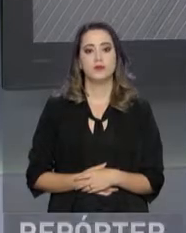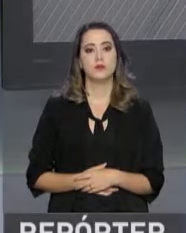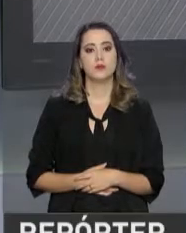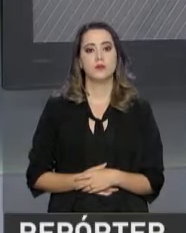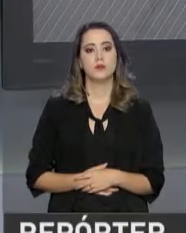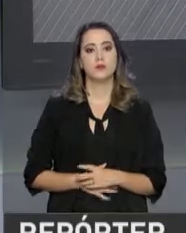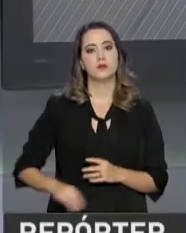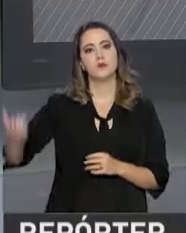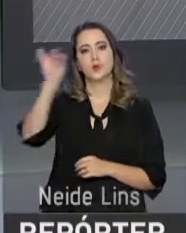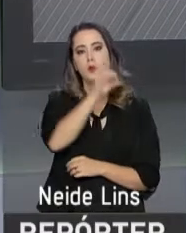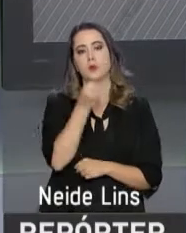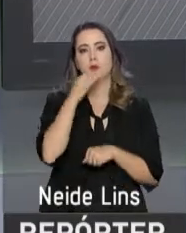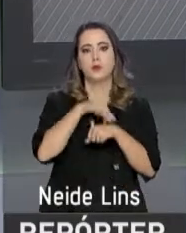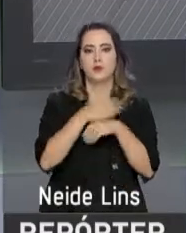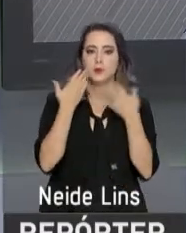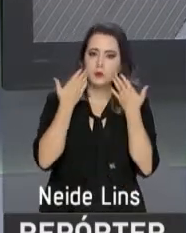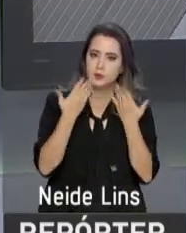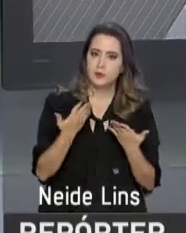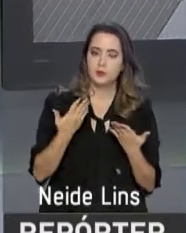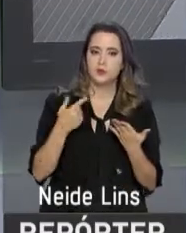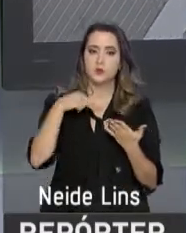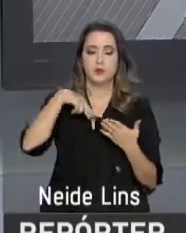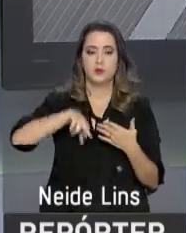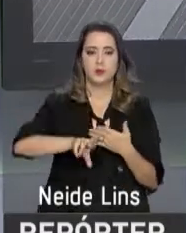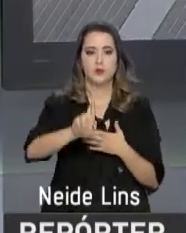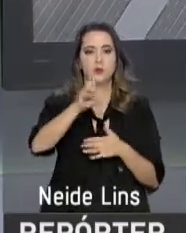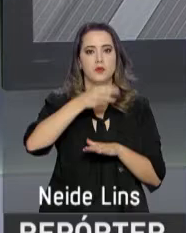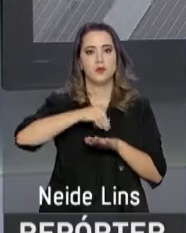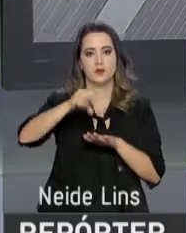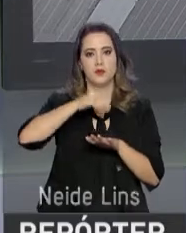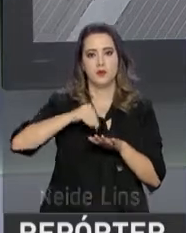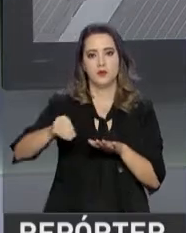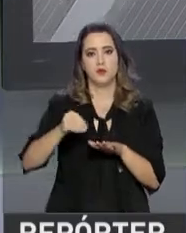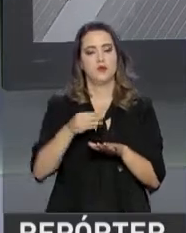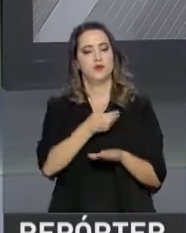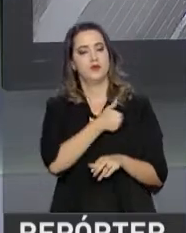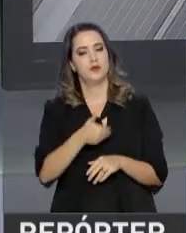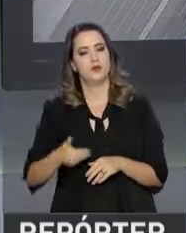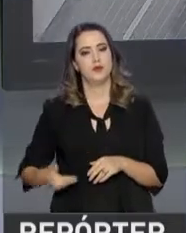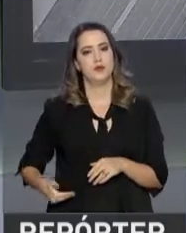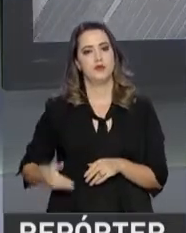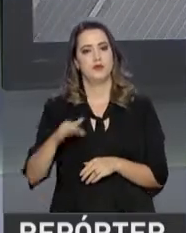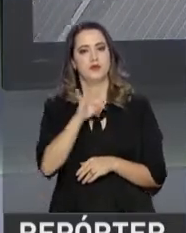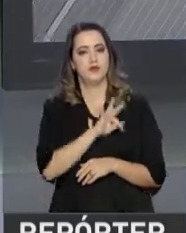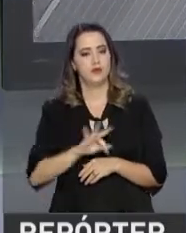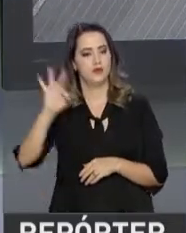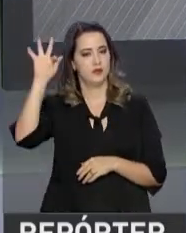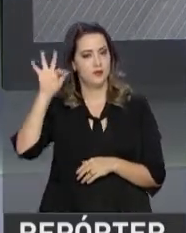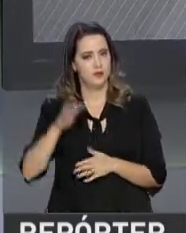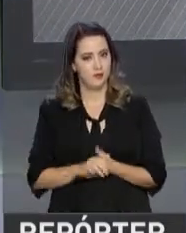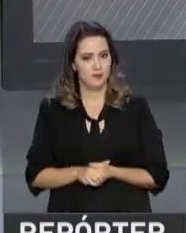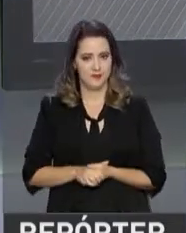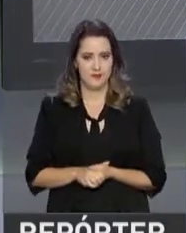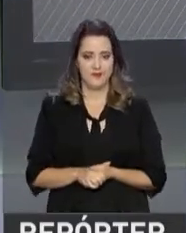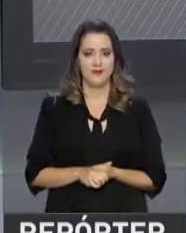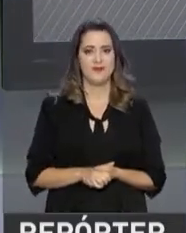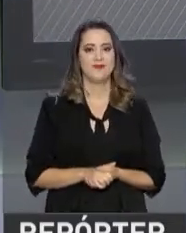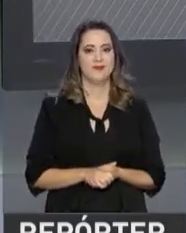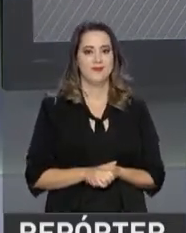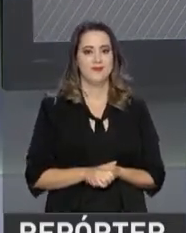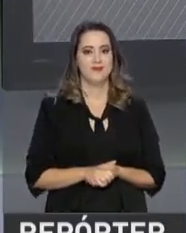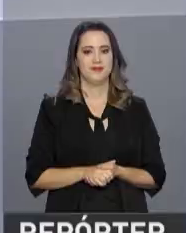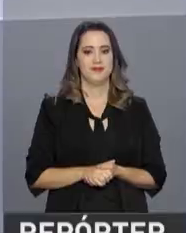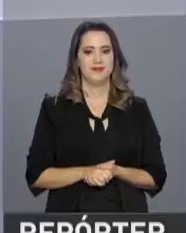olá boa noite tudo bem começa agora o repórter nbr trazendo pra você que acompanha nossa programação as notícias do governo